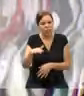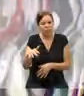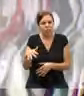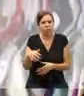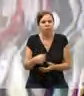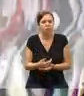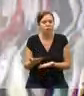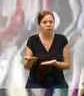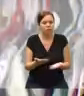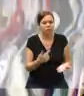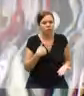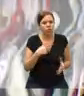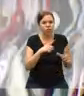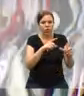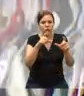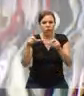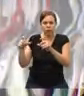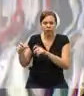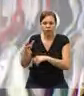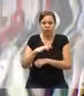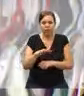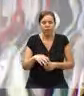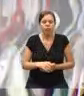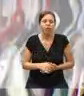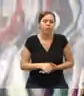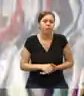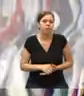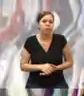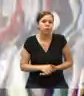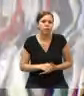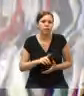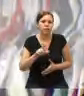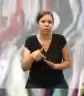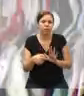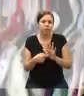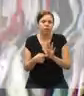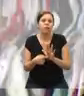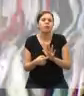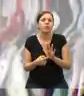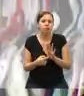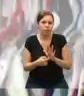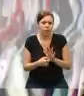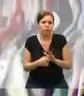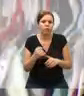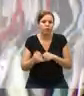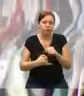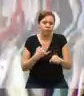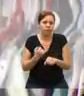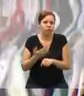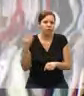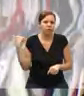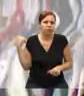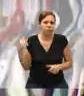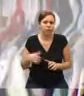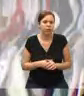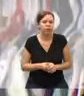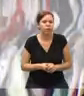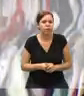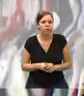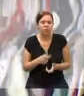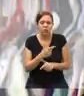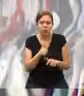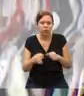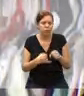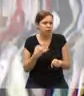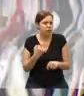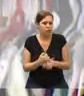Eu tirei foto de 70 crianças para depois, posteriormente, colocar isso num site, que na época a Fraternidade nem tinha um site.